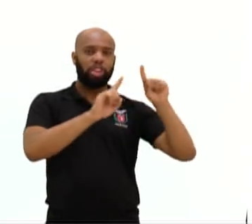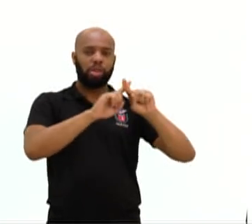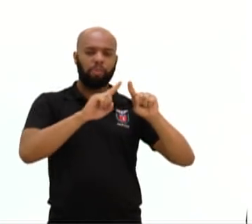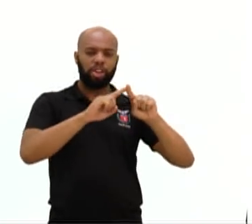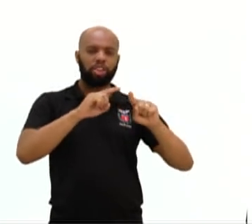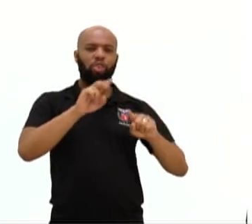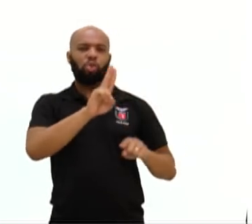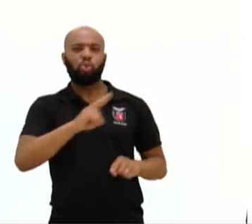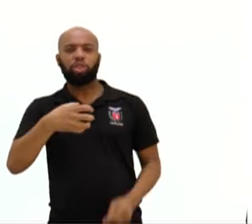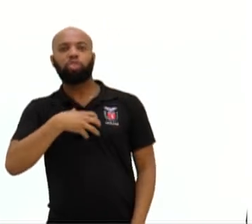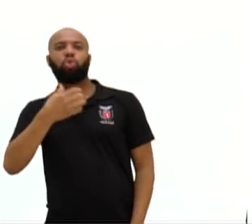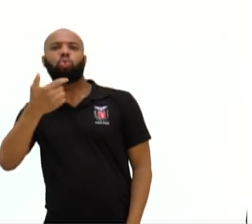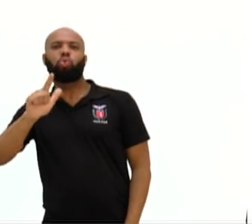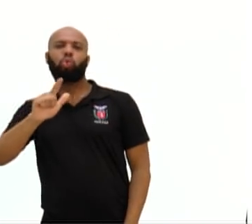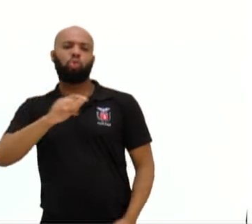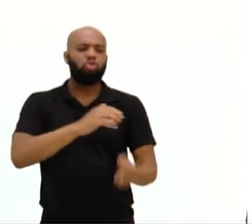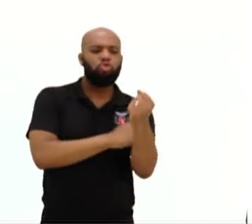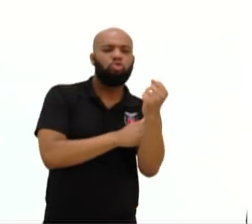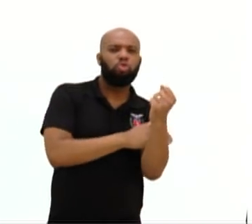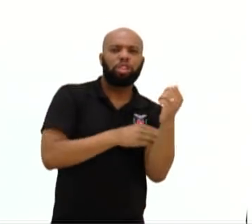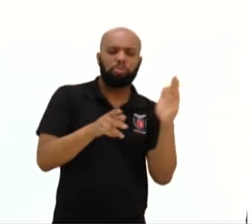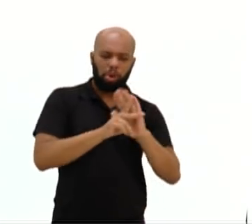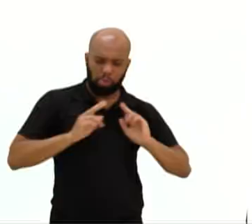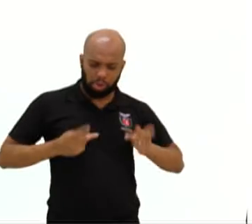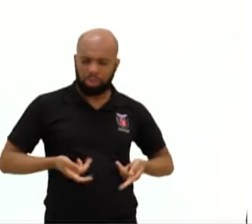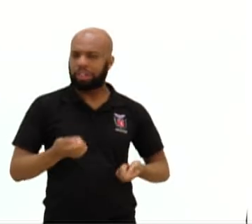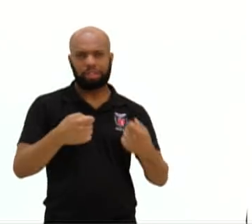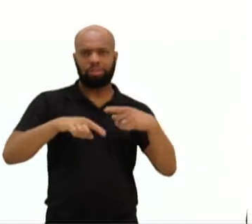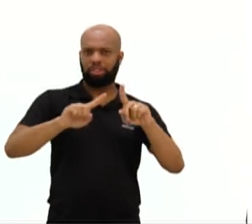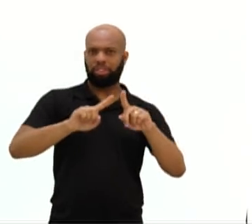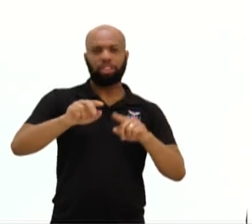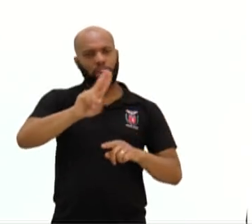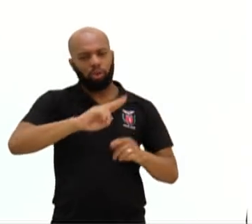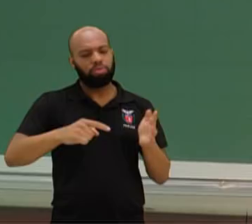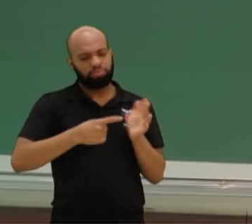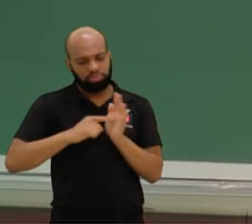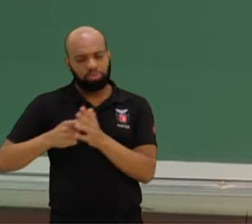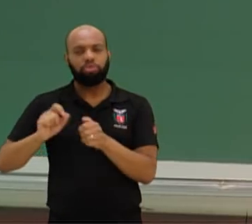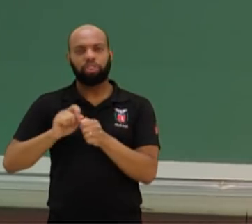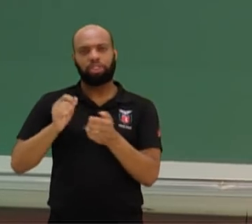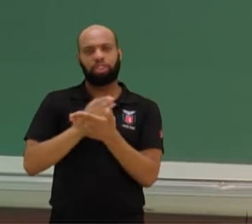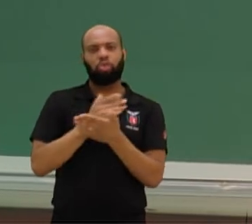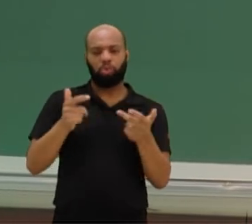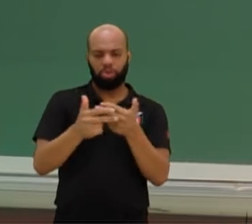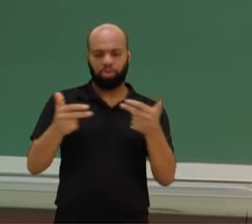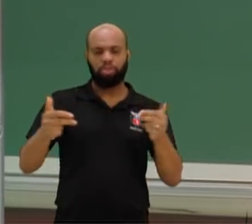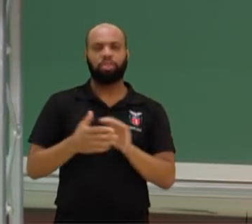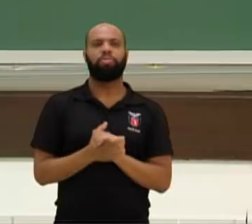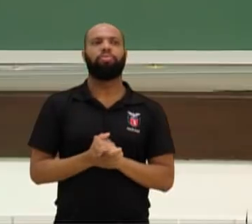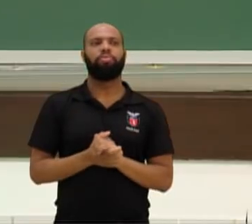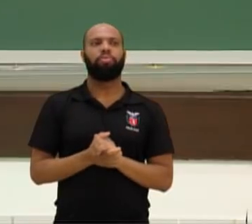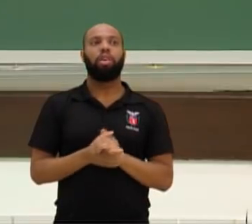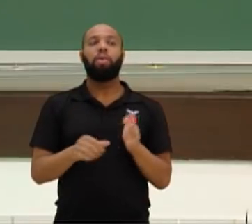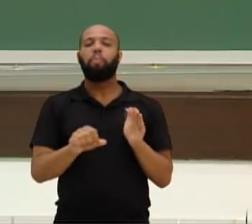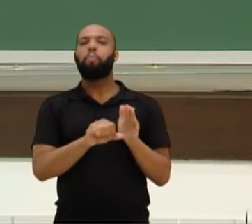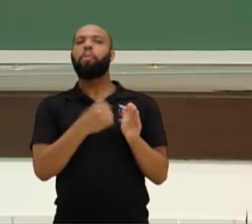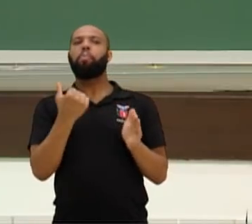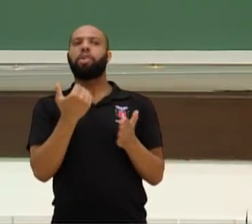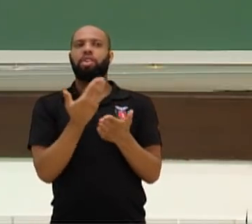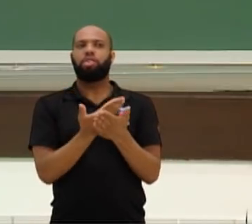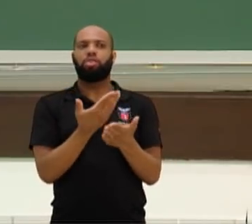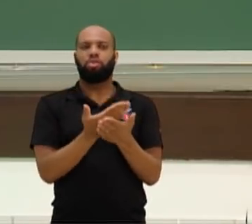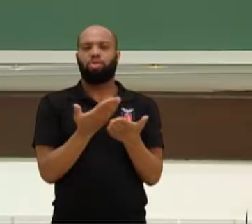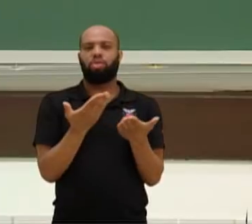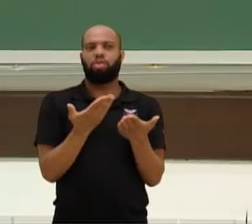uma força é aplicada num corpo para realizar uma determinada tarefa. Primeira máquina simples que nós vamos